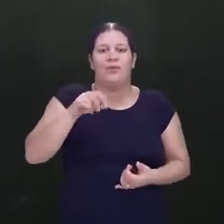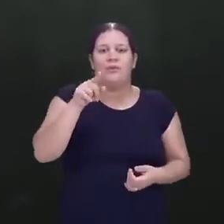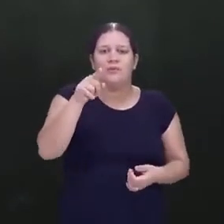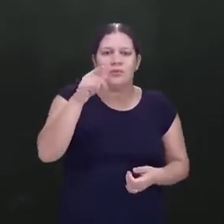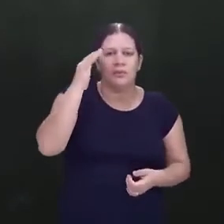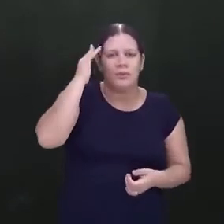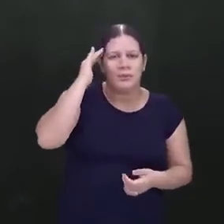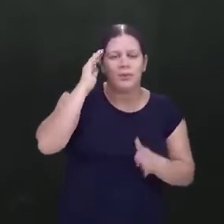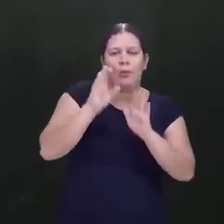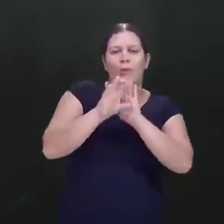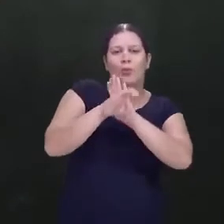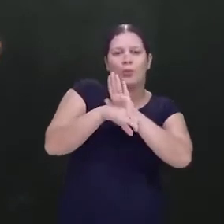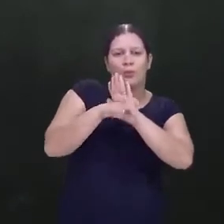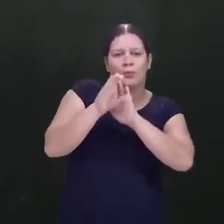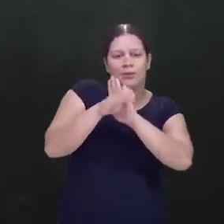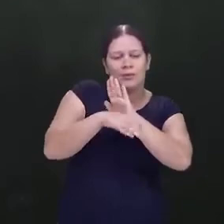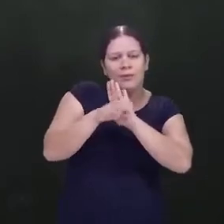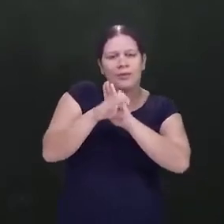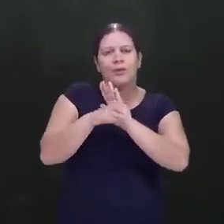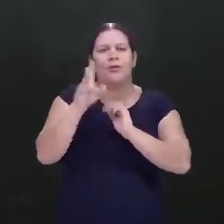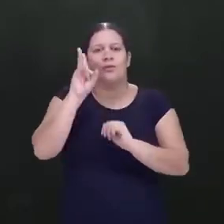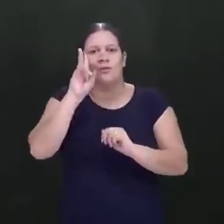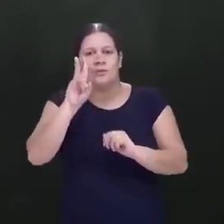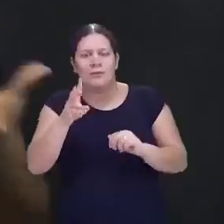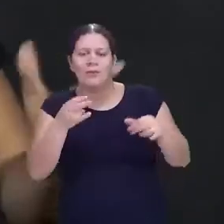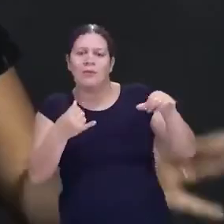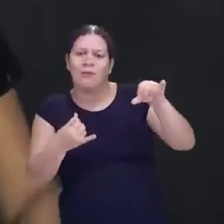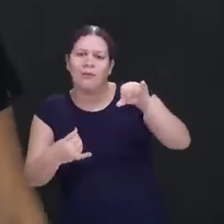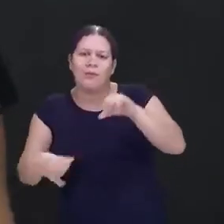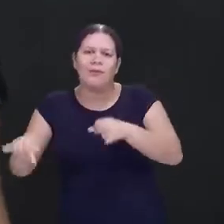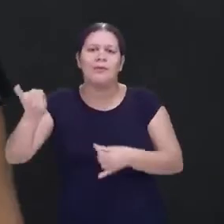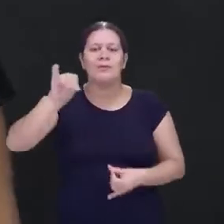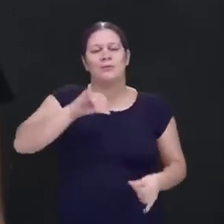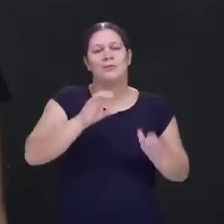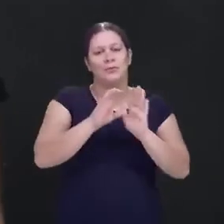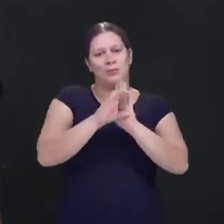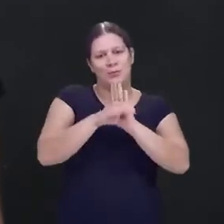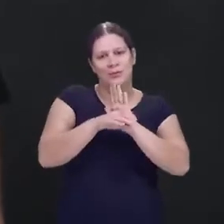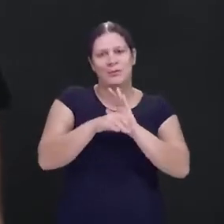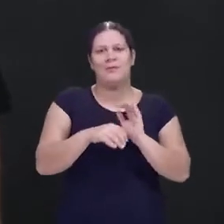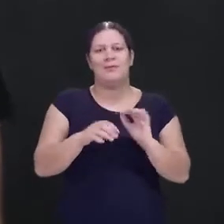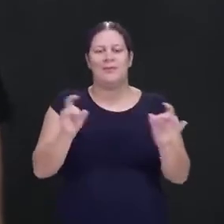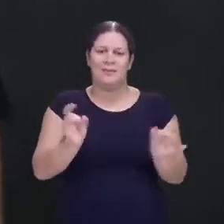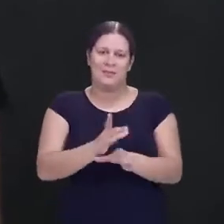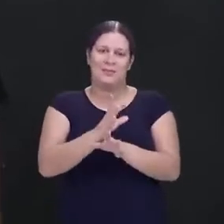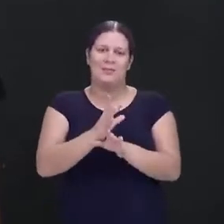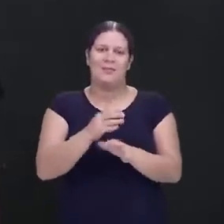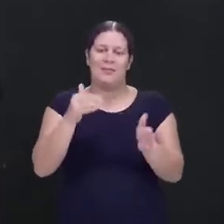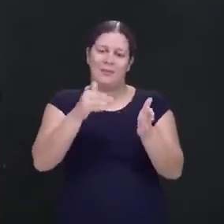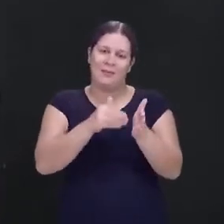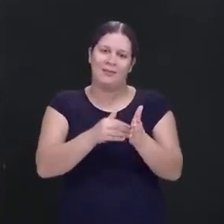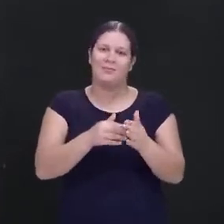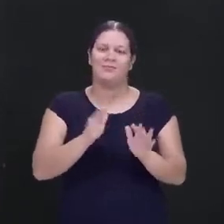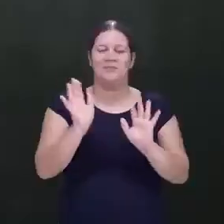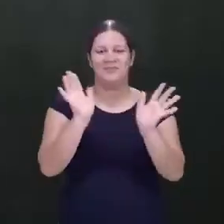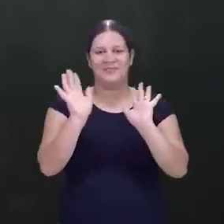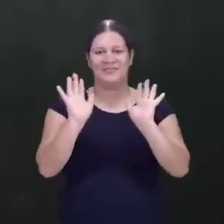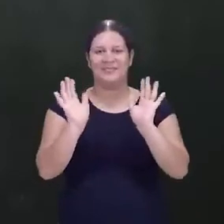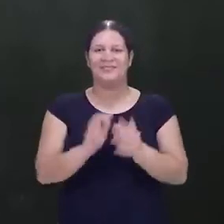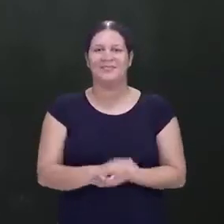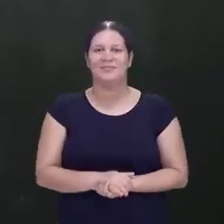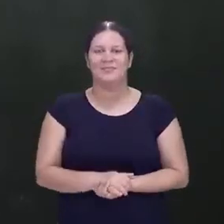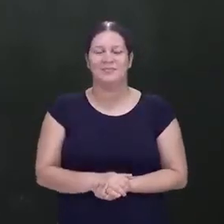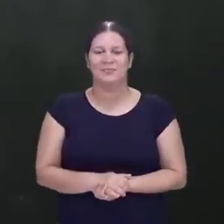entendeu aí o conceito, você viu as reações químicas no nosso cotidiano e a gente fecha a nossa aula de hoje. Até a próxima, tchauzinho!